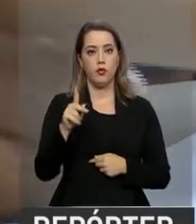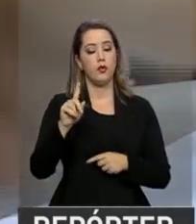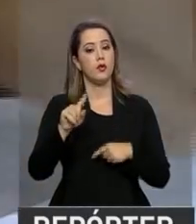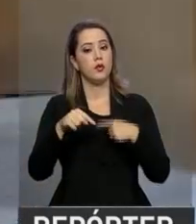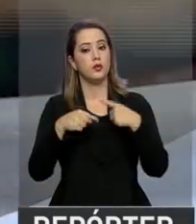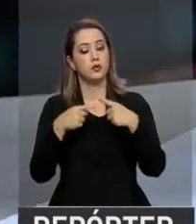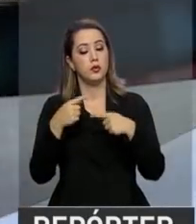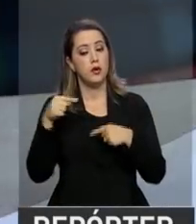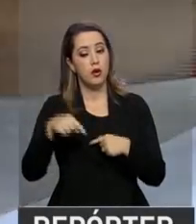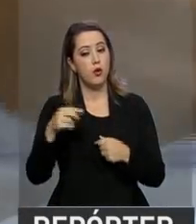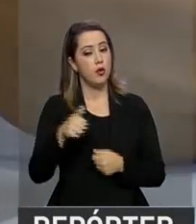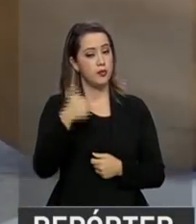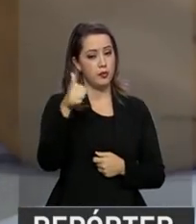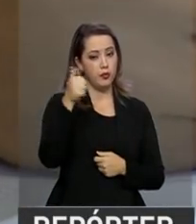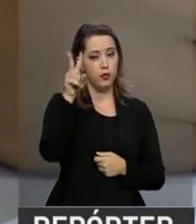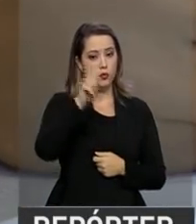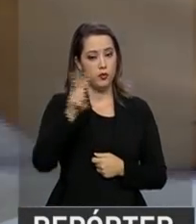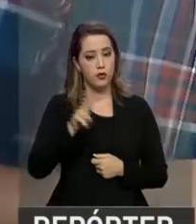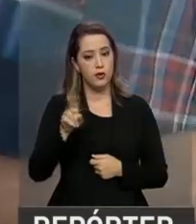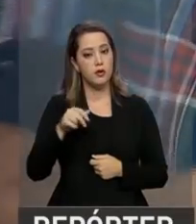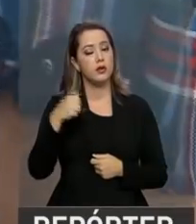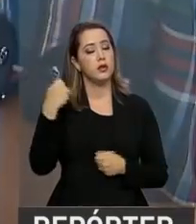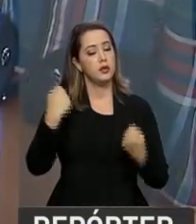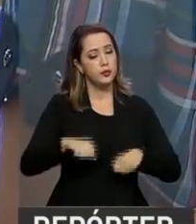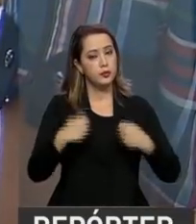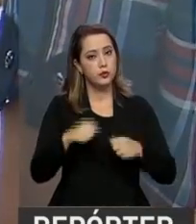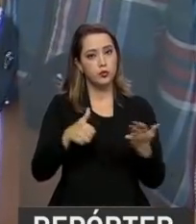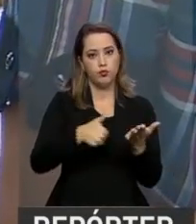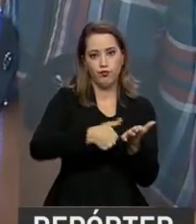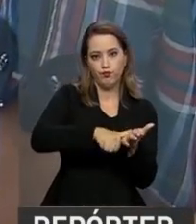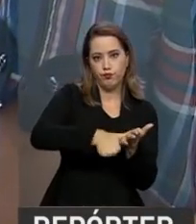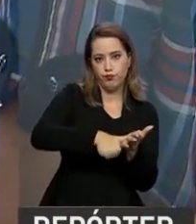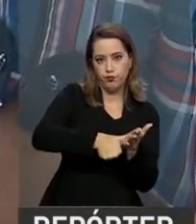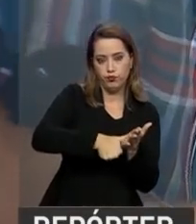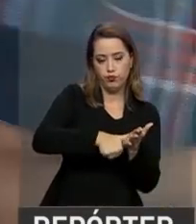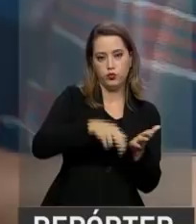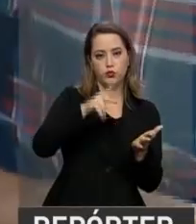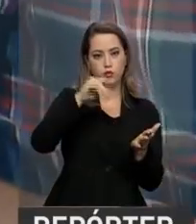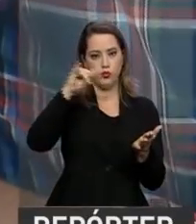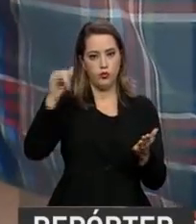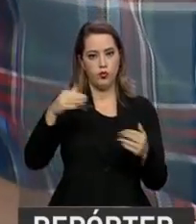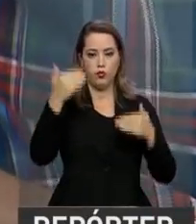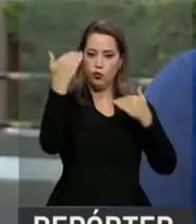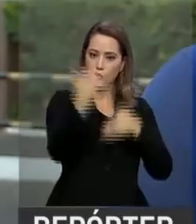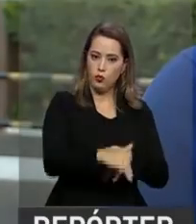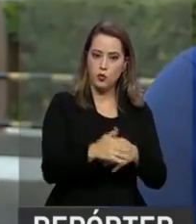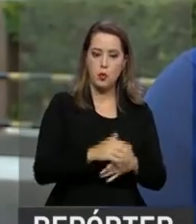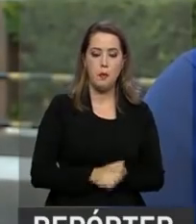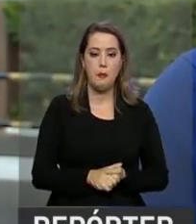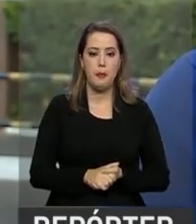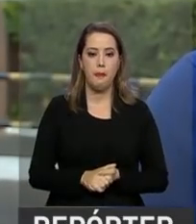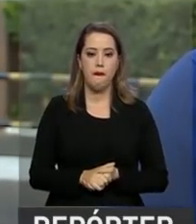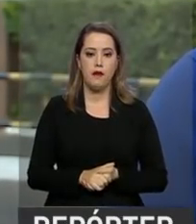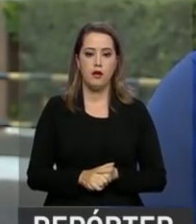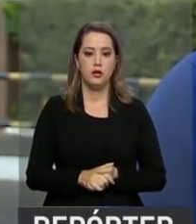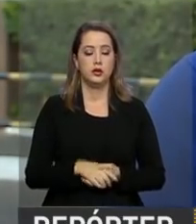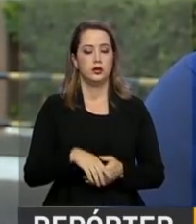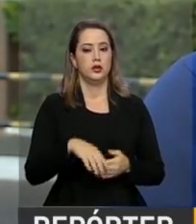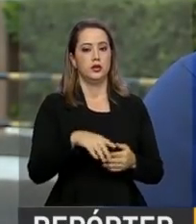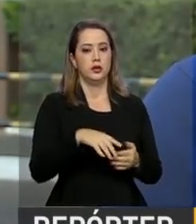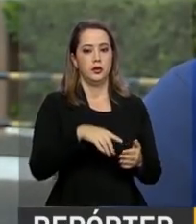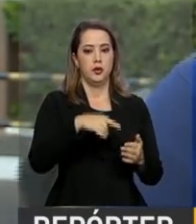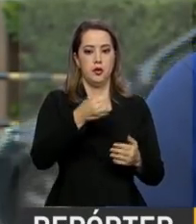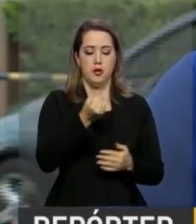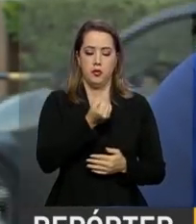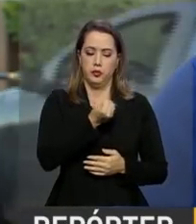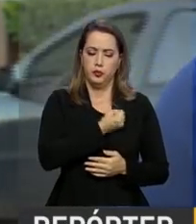a impressão digital dos participantes do Enem. A medida deve trazer mais segurança ao exame. A nota do Enem é usada